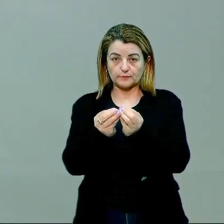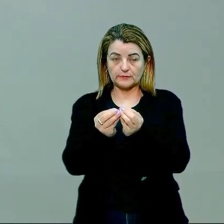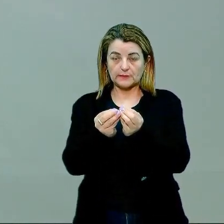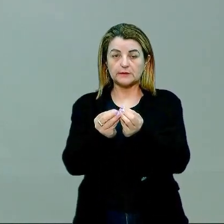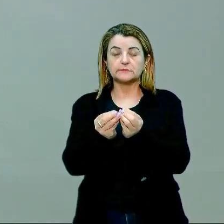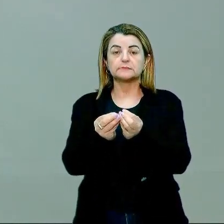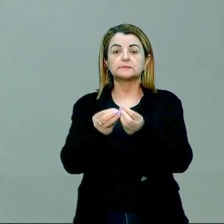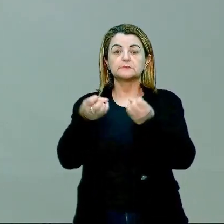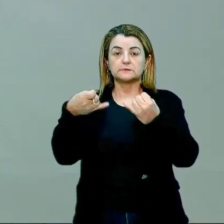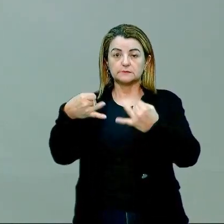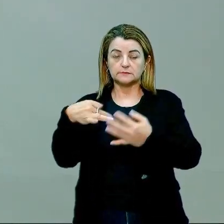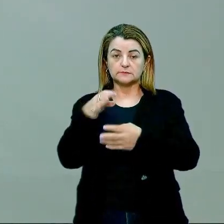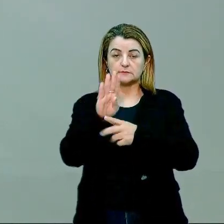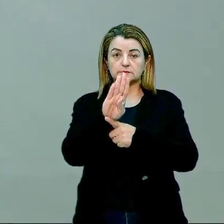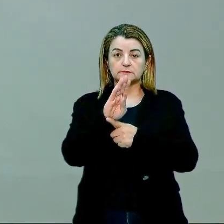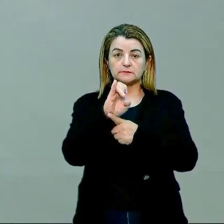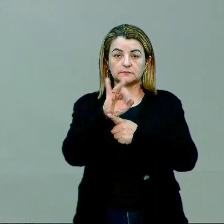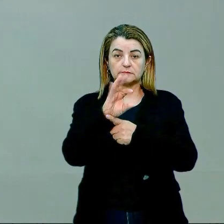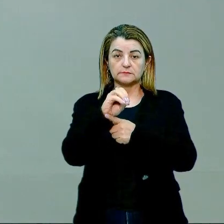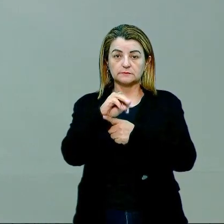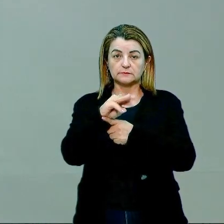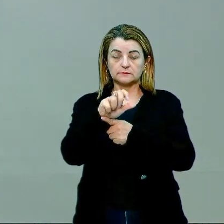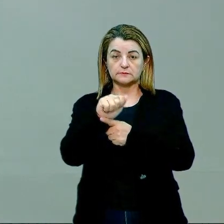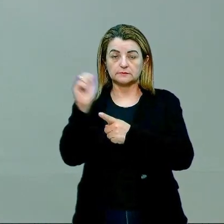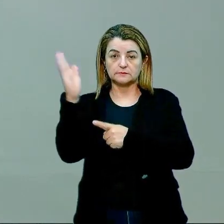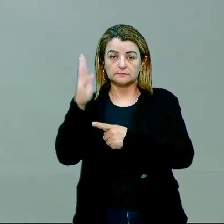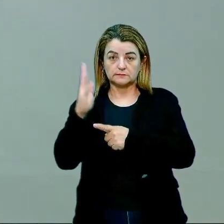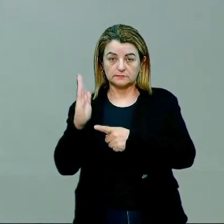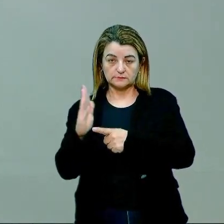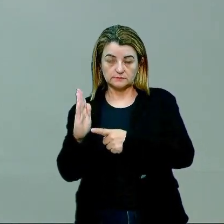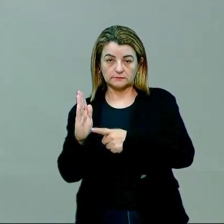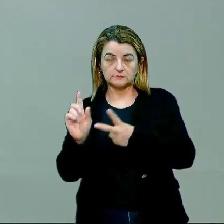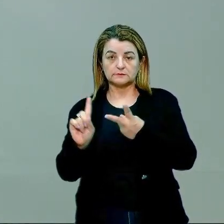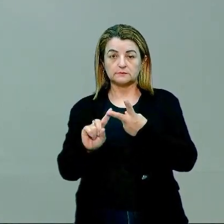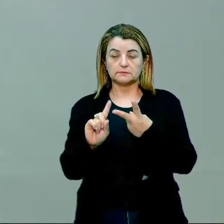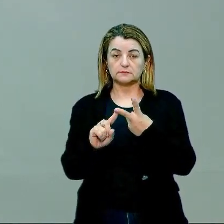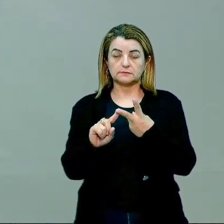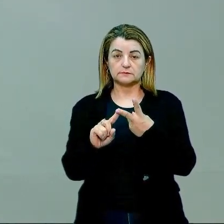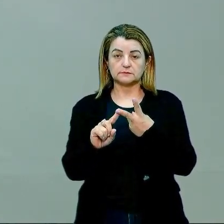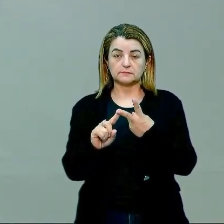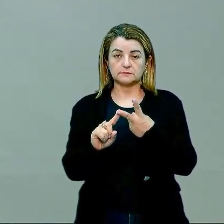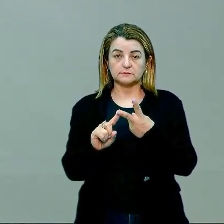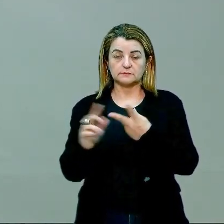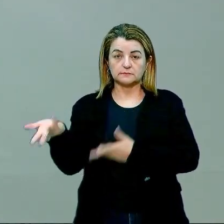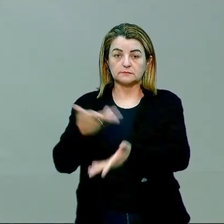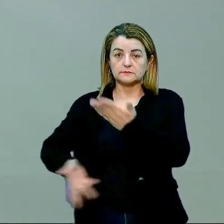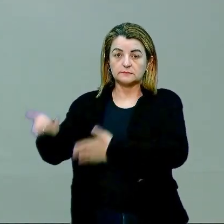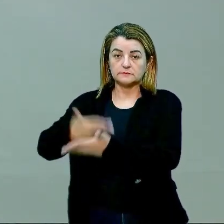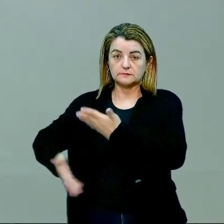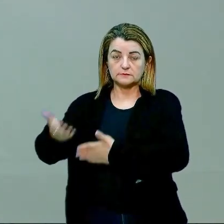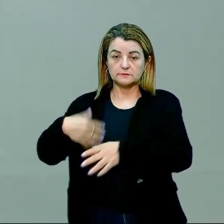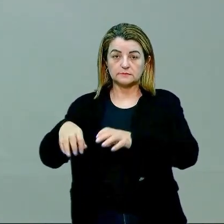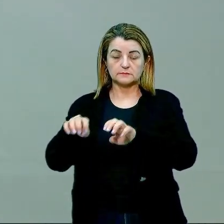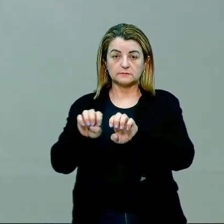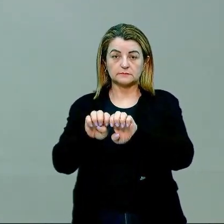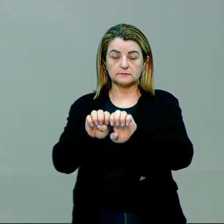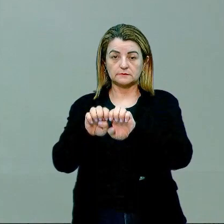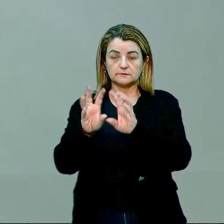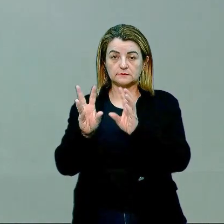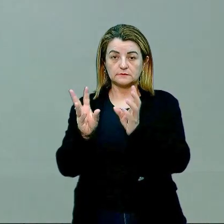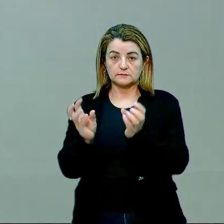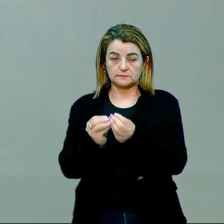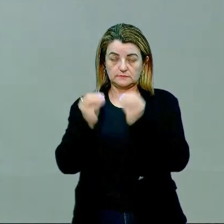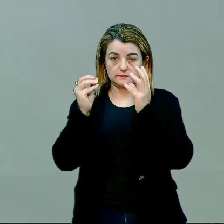Vamos falar sobre biomas brasileiros e vamos falar sobre relações ecológicas,